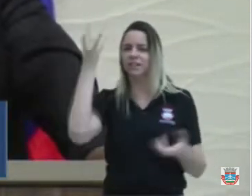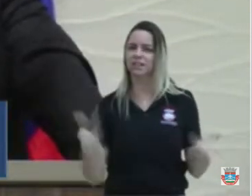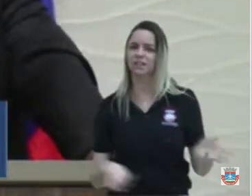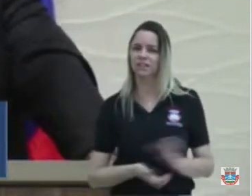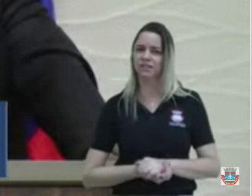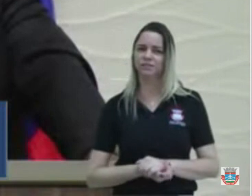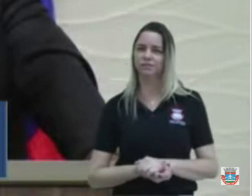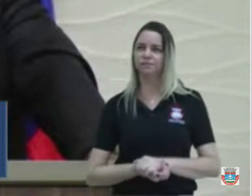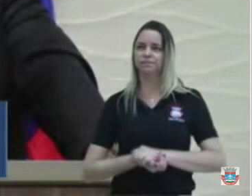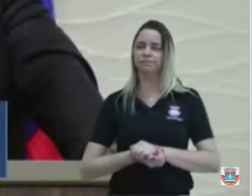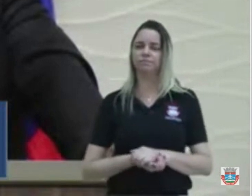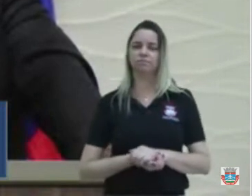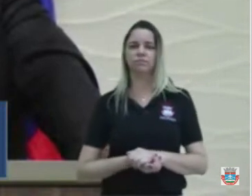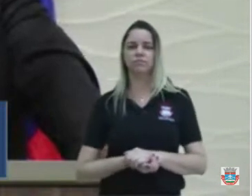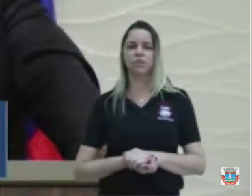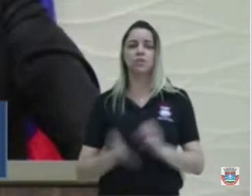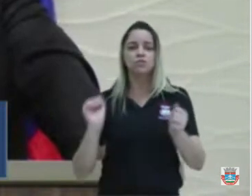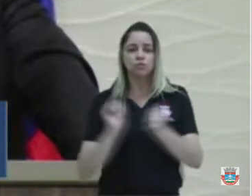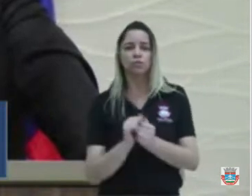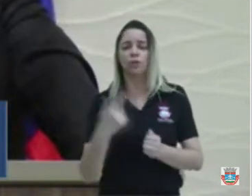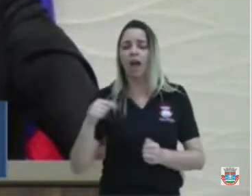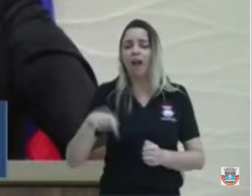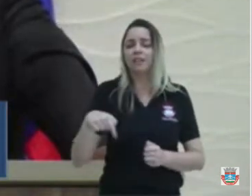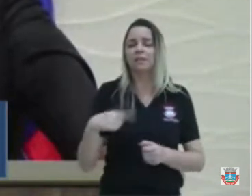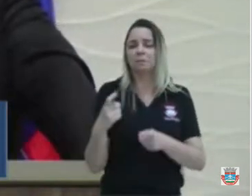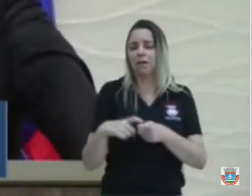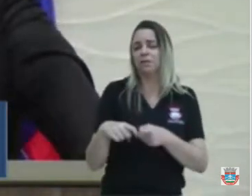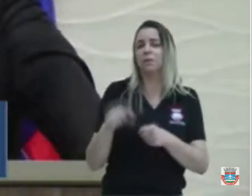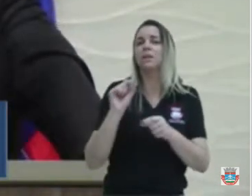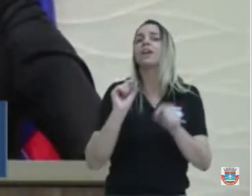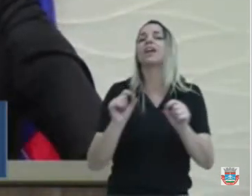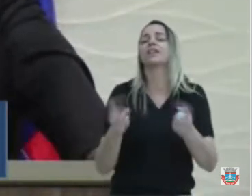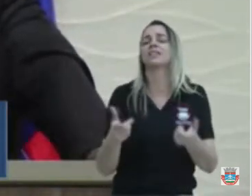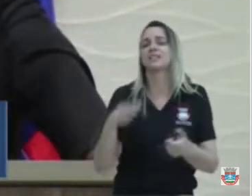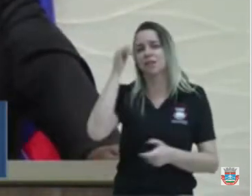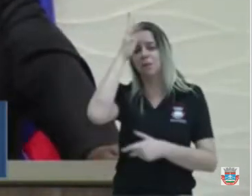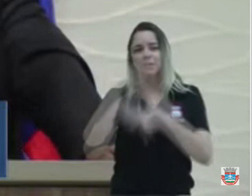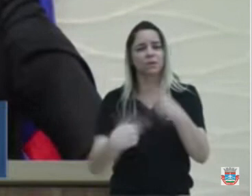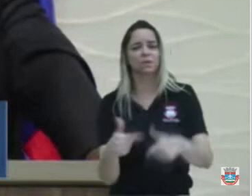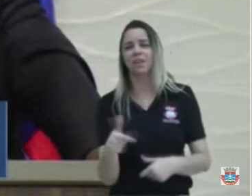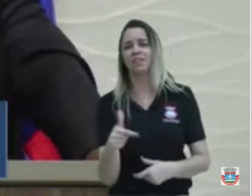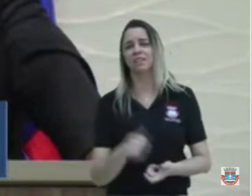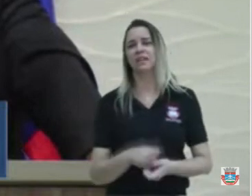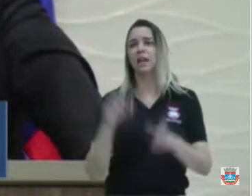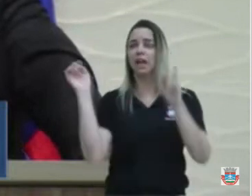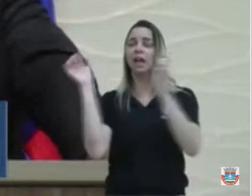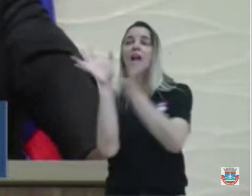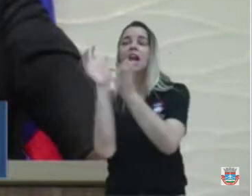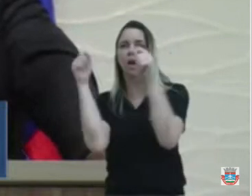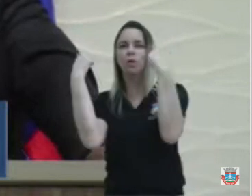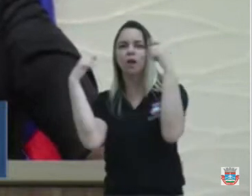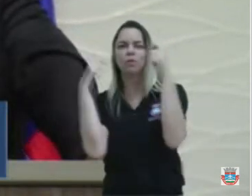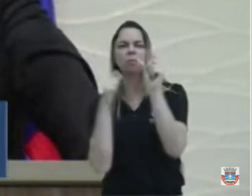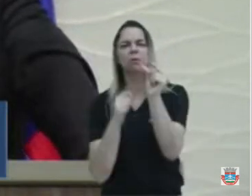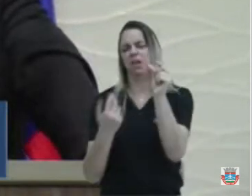o convênio que São Bento tem para cirurgias? A não ser a UPA de Caruaru, que só faz hérnia. Pequena cirurgia. Que lá interna,